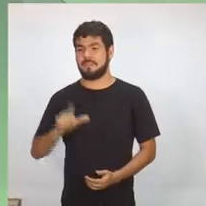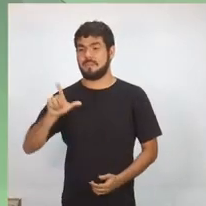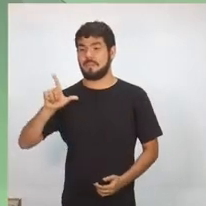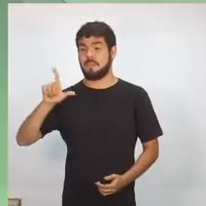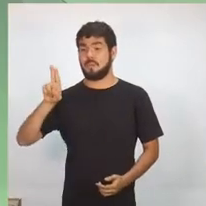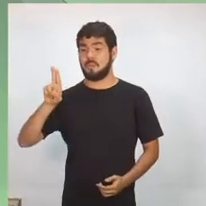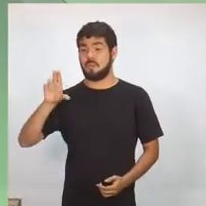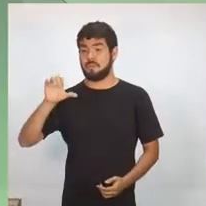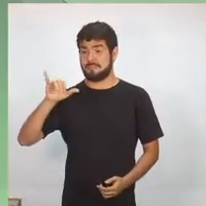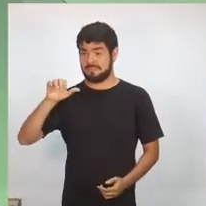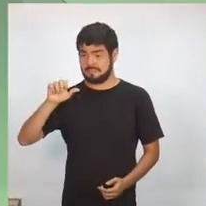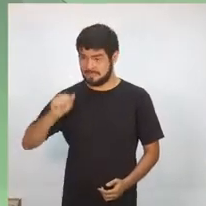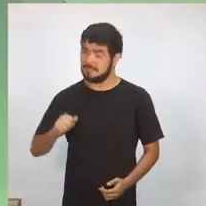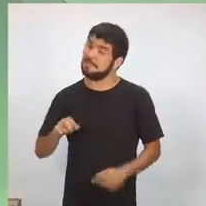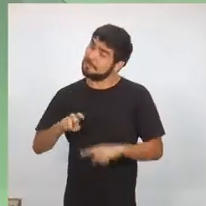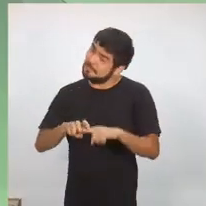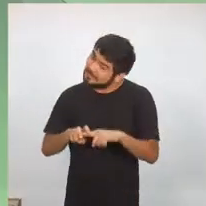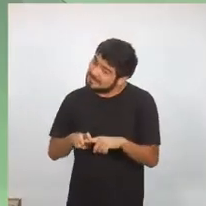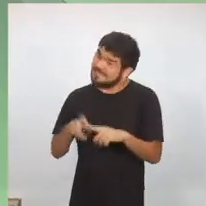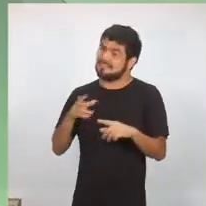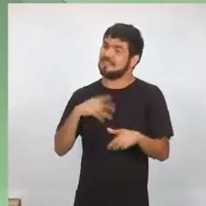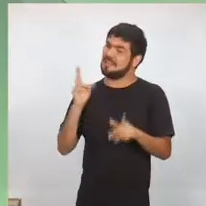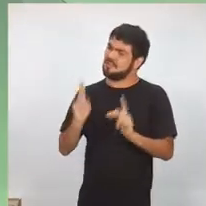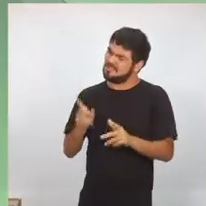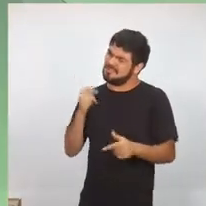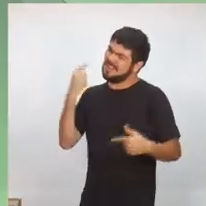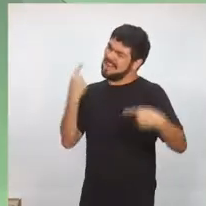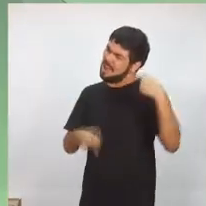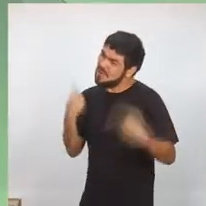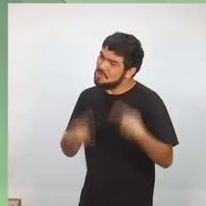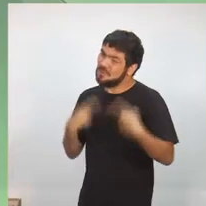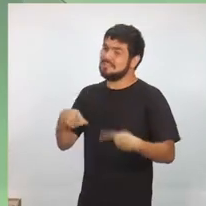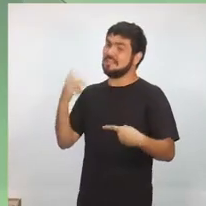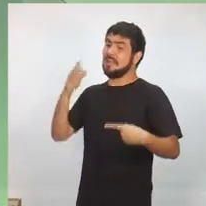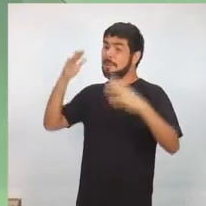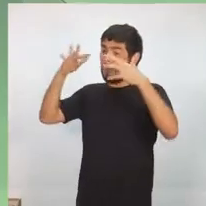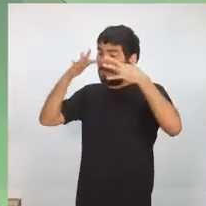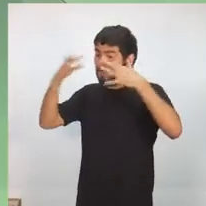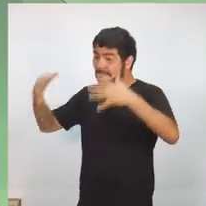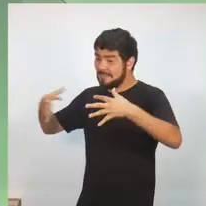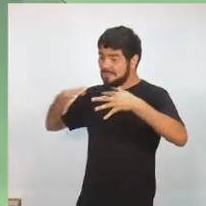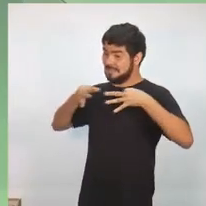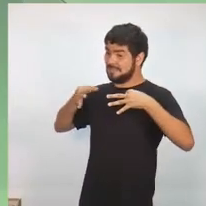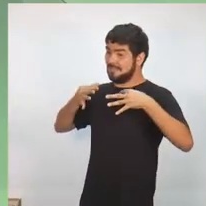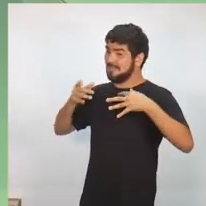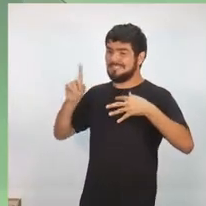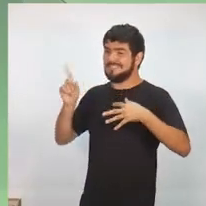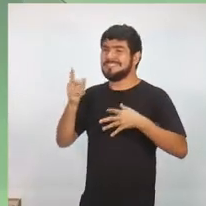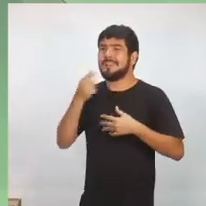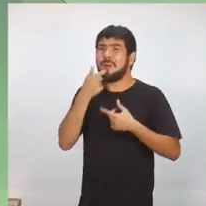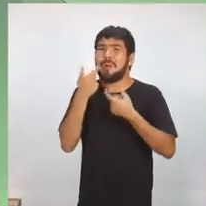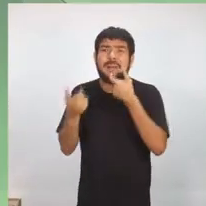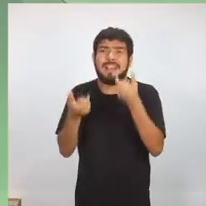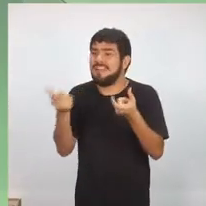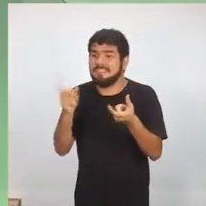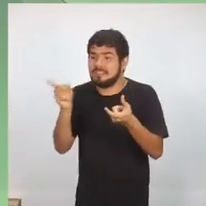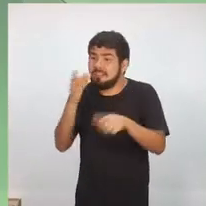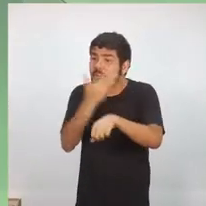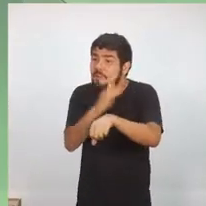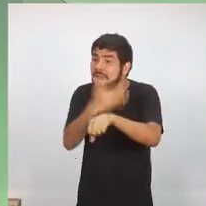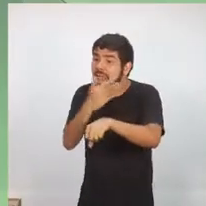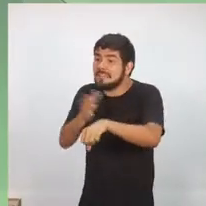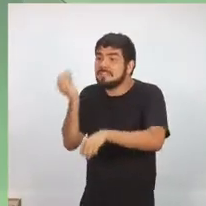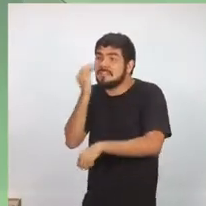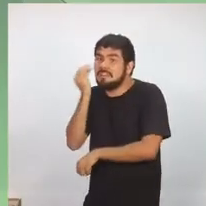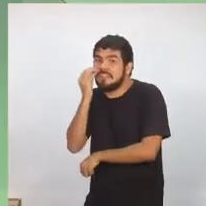14 tem 15 segundos. Pois é, então a gente continua nessa luta e dizendo, preste atenção, porque não são palavras, são práticas que vão te mostrar